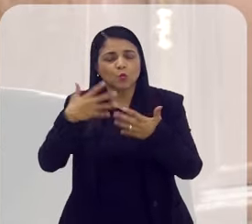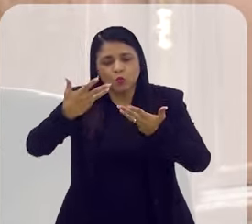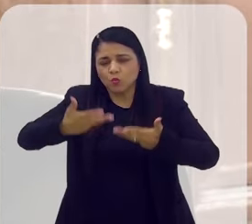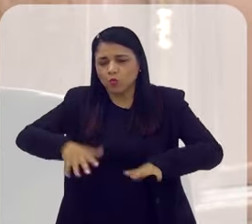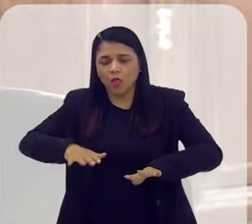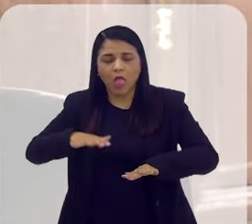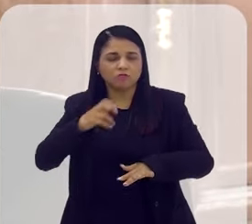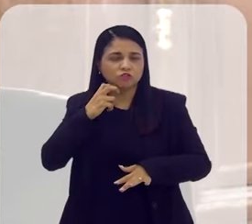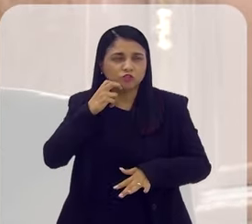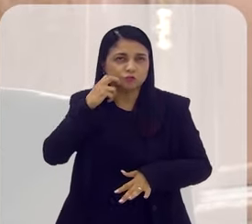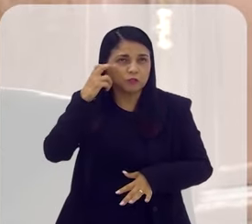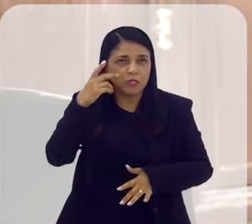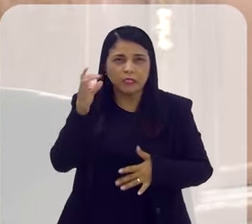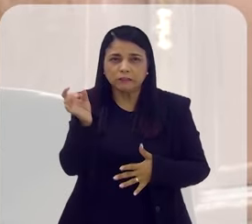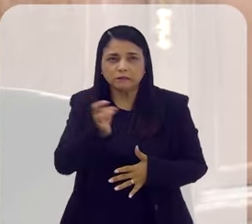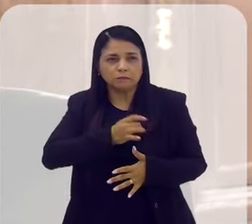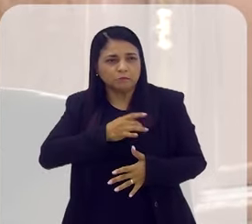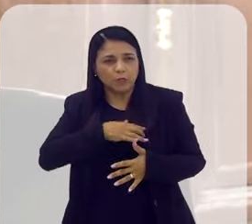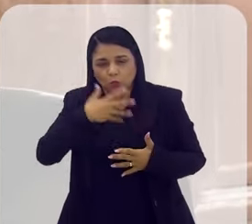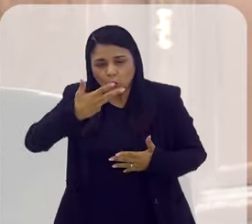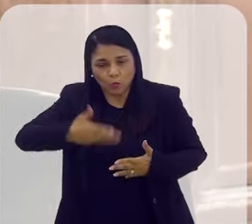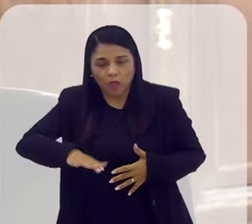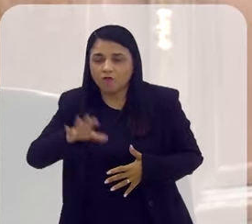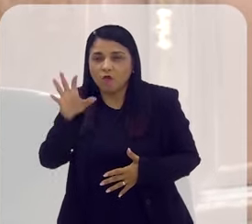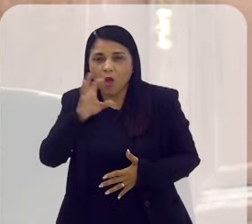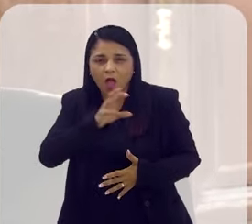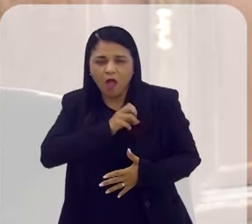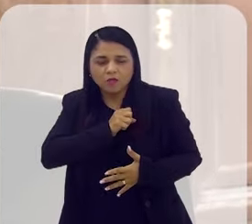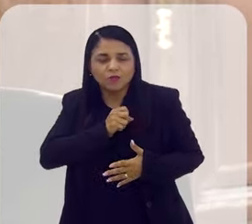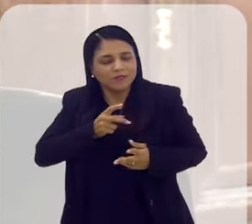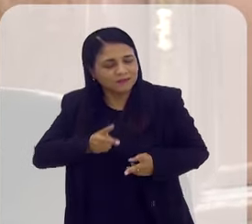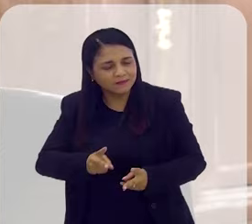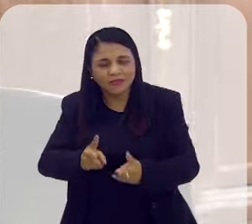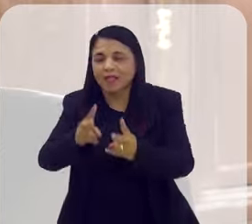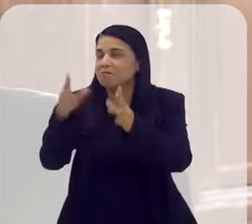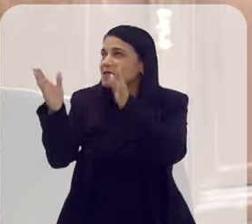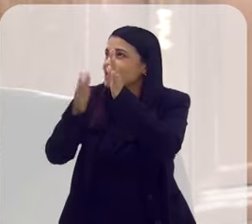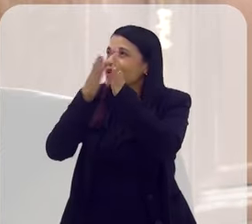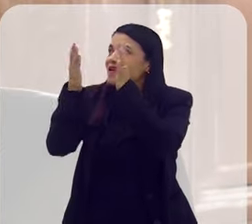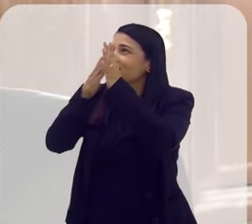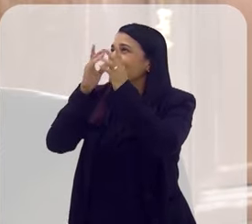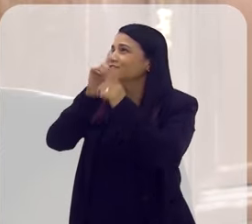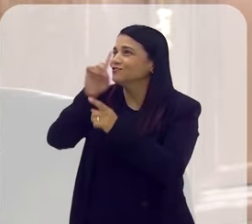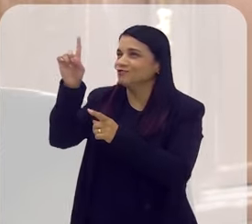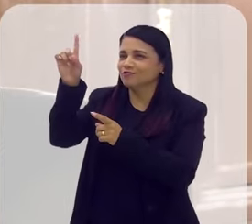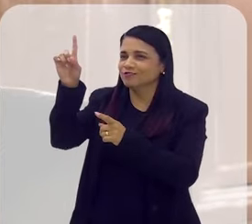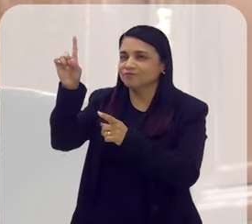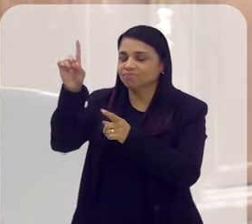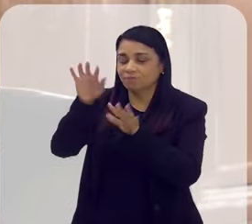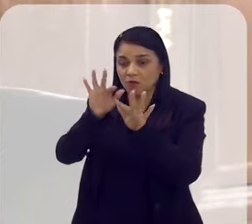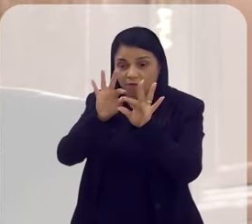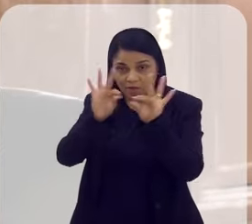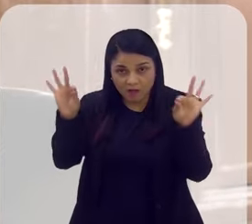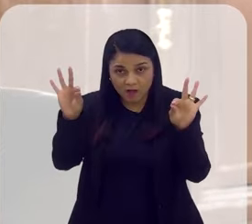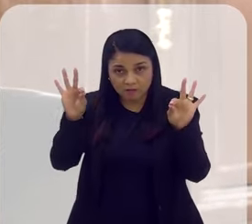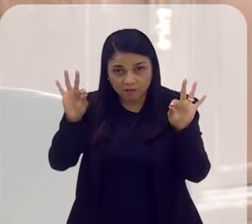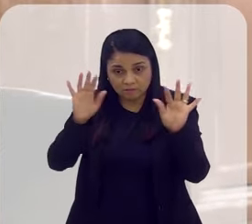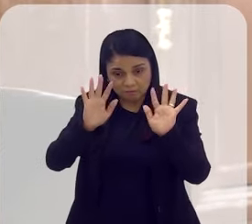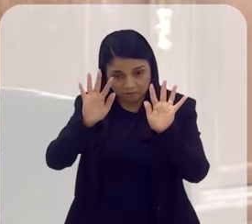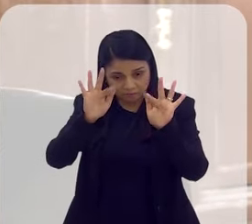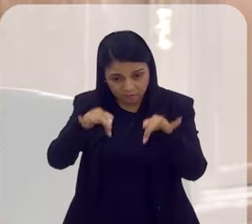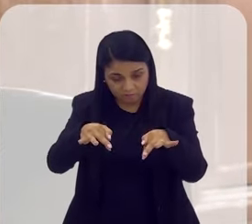qualquer circunstância. Não quero saber de timidez, de medo. Eu vou te adorar para sempre. Quando eu acabo